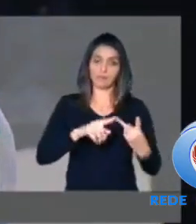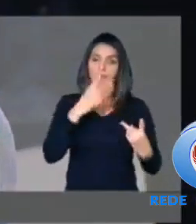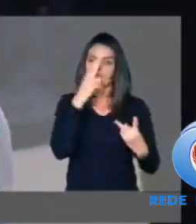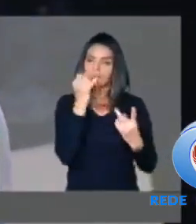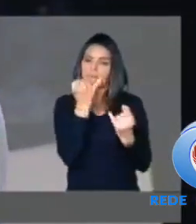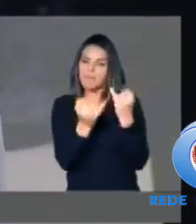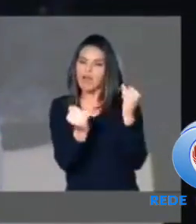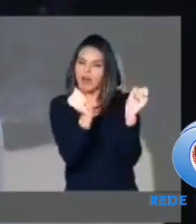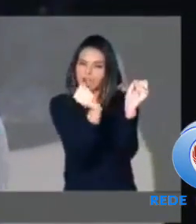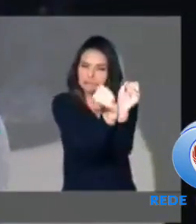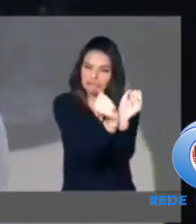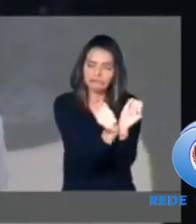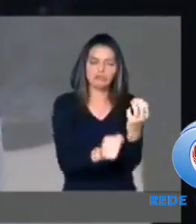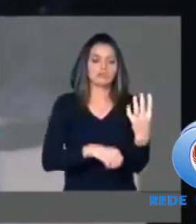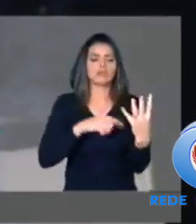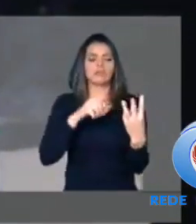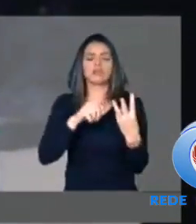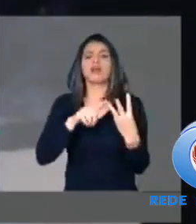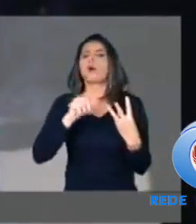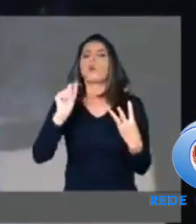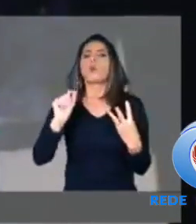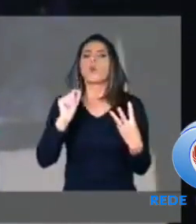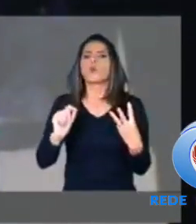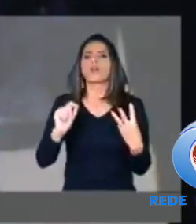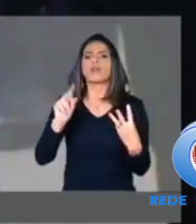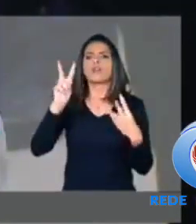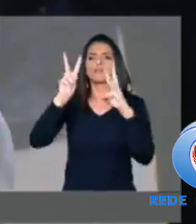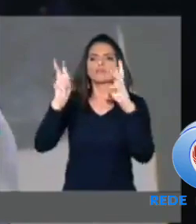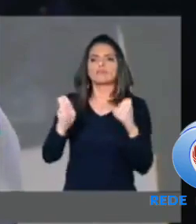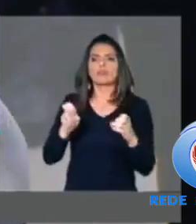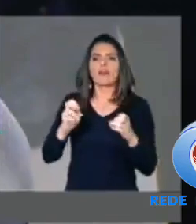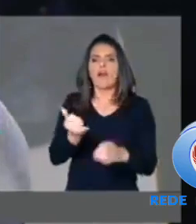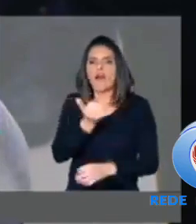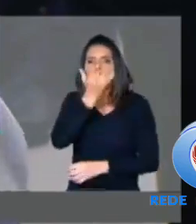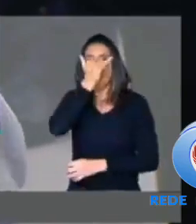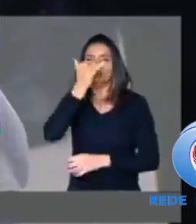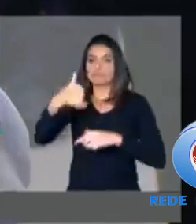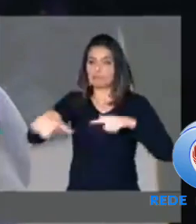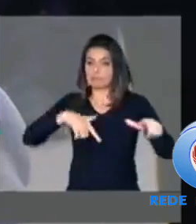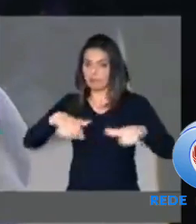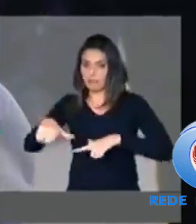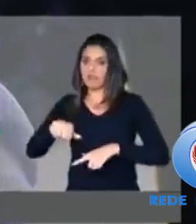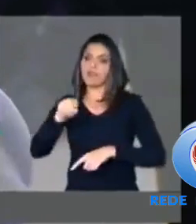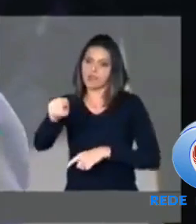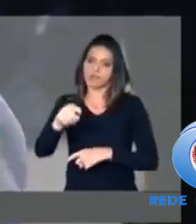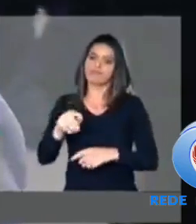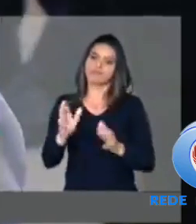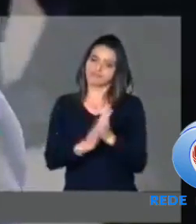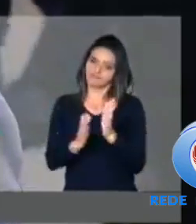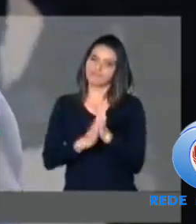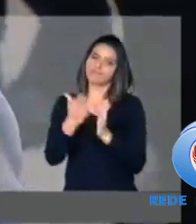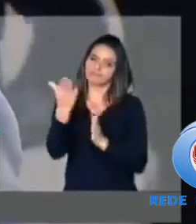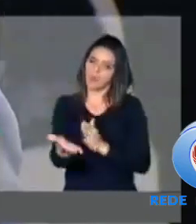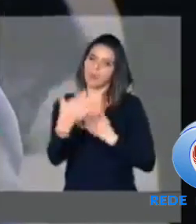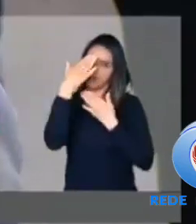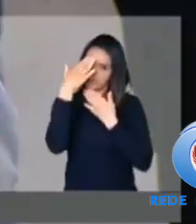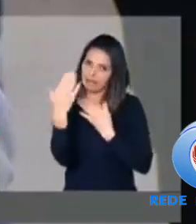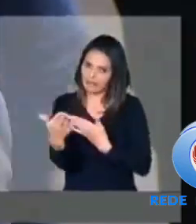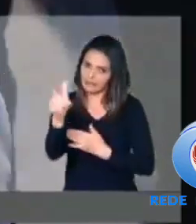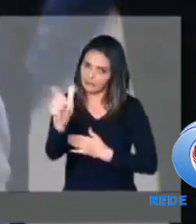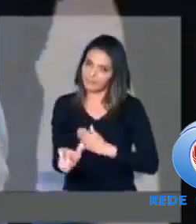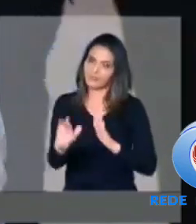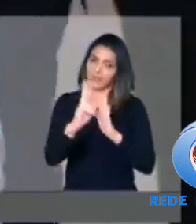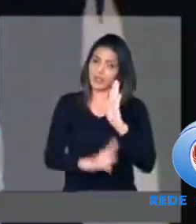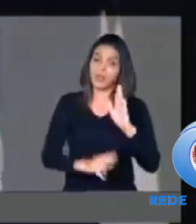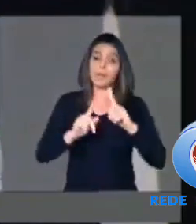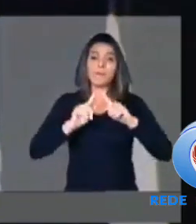análogo à escravidão e protegeu também as questões relacionadas ao acidente de trabalho. E nesse sentido, quero fazer um reconhecimento ao relator.